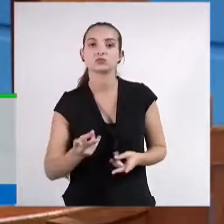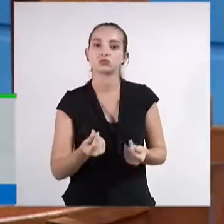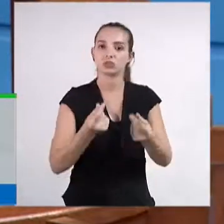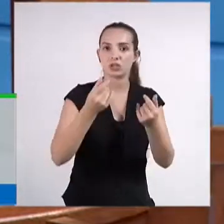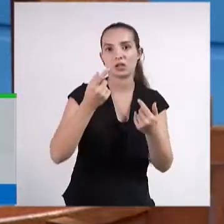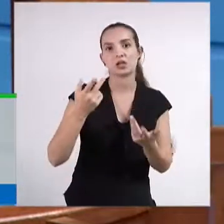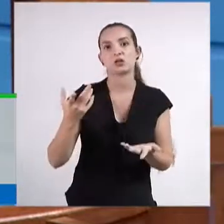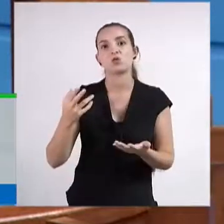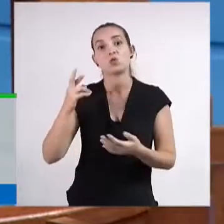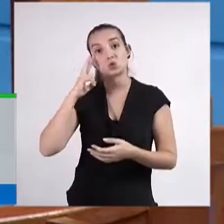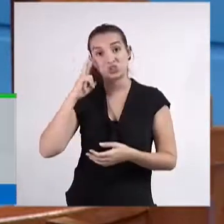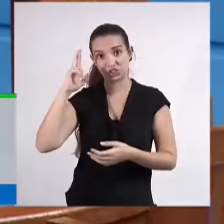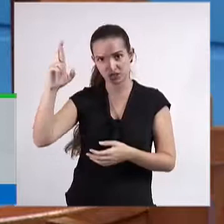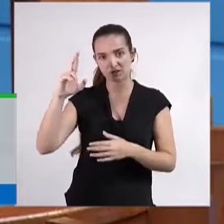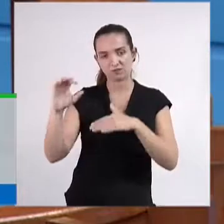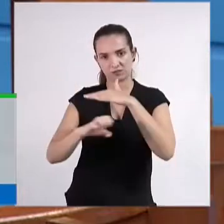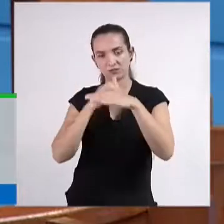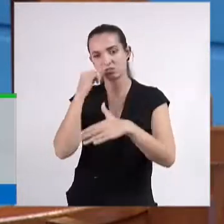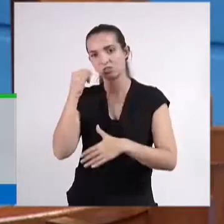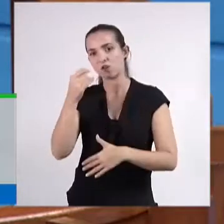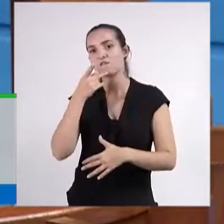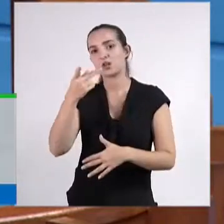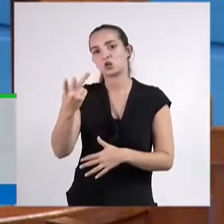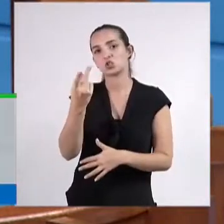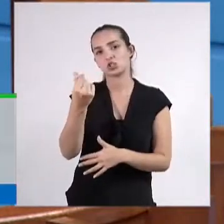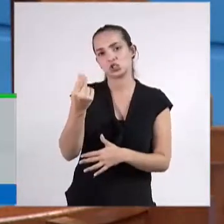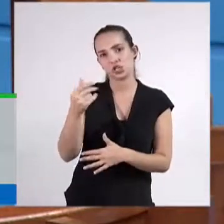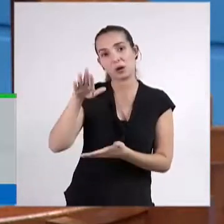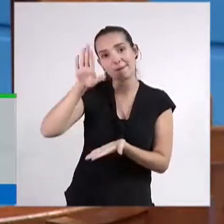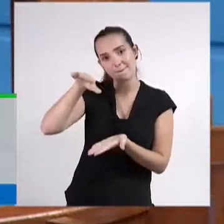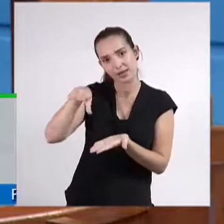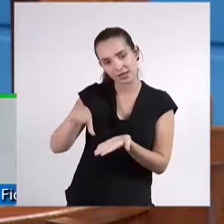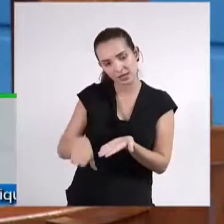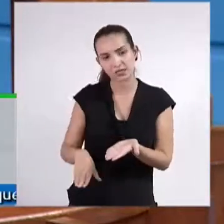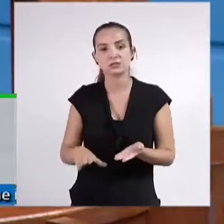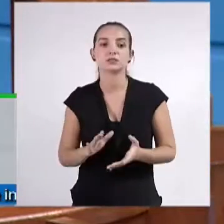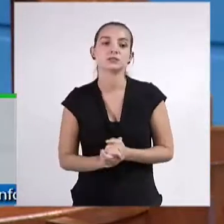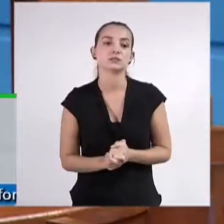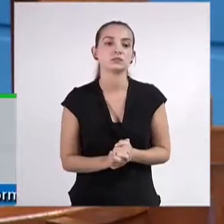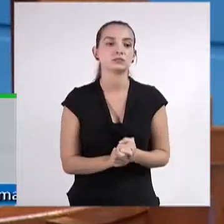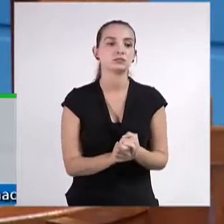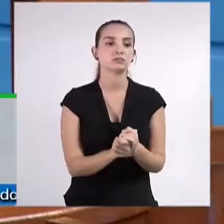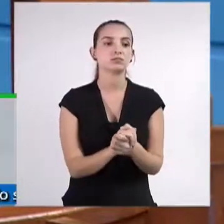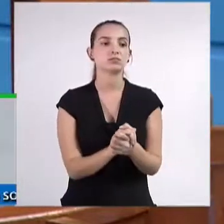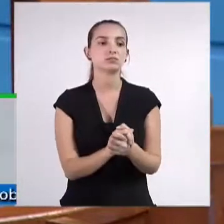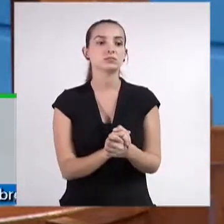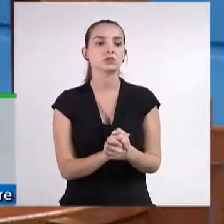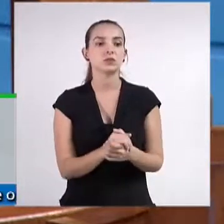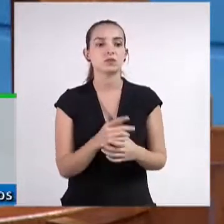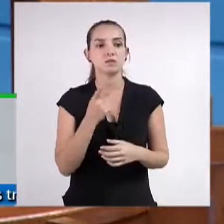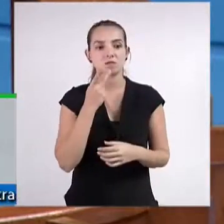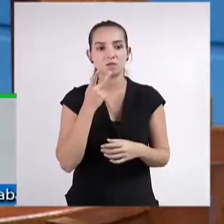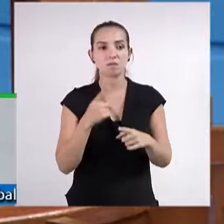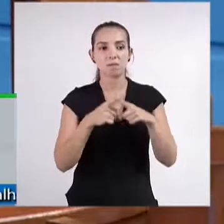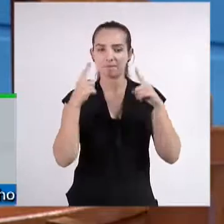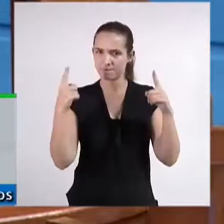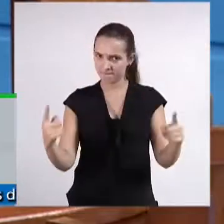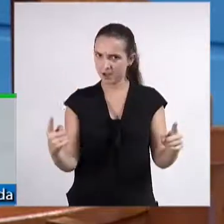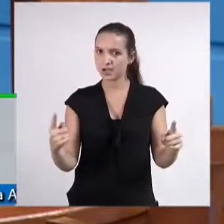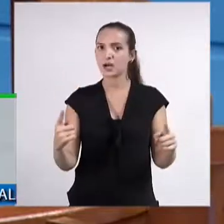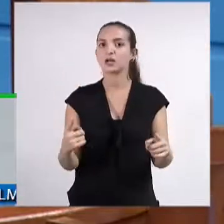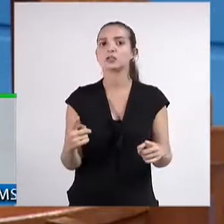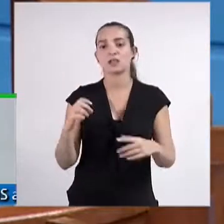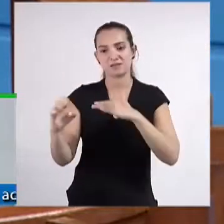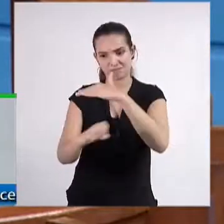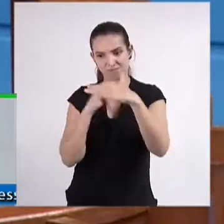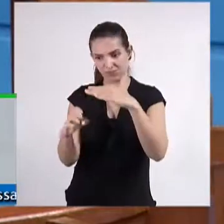e etc., as distribuidoras de energia, as concessionárias recebem um bom quinhão.